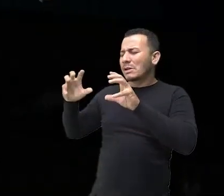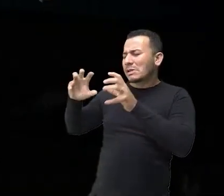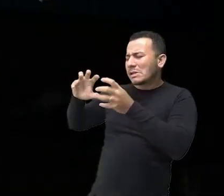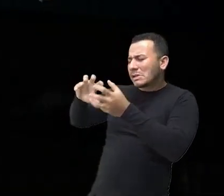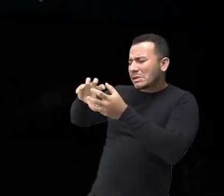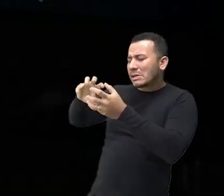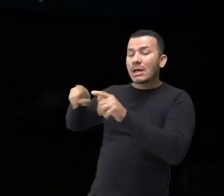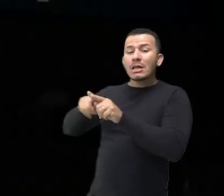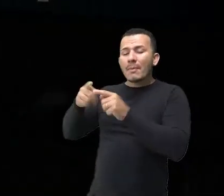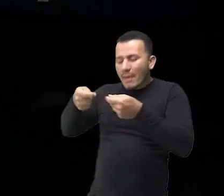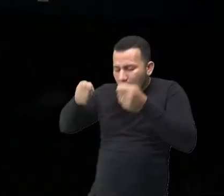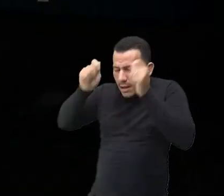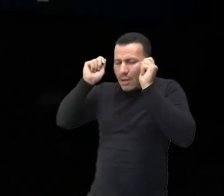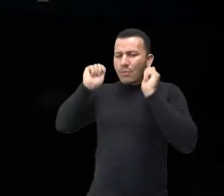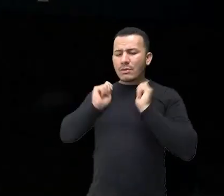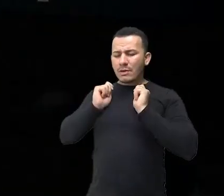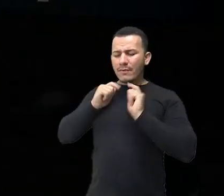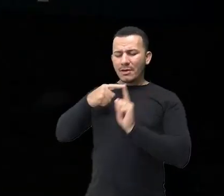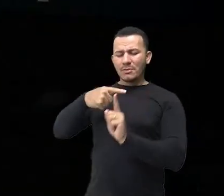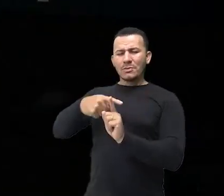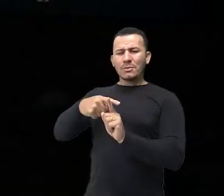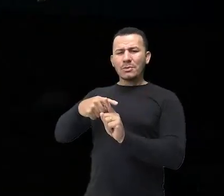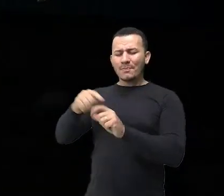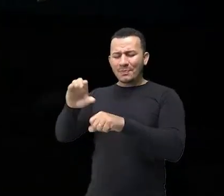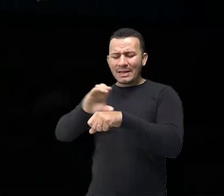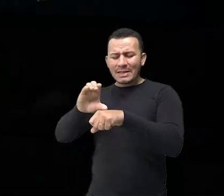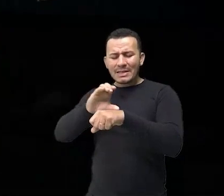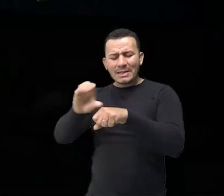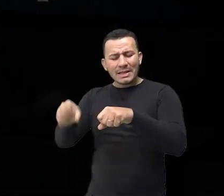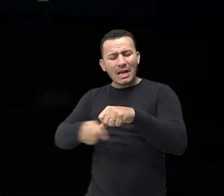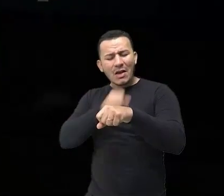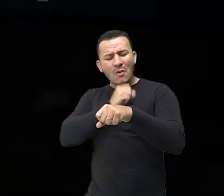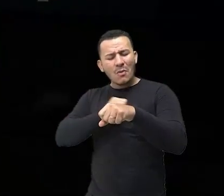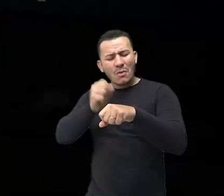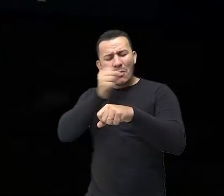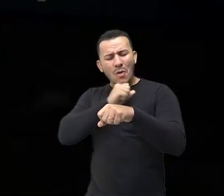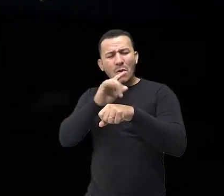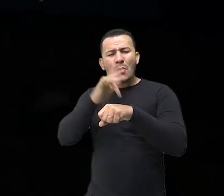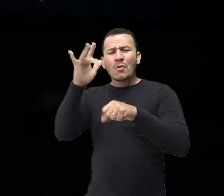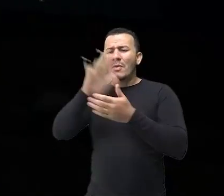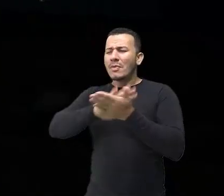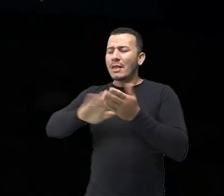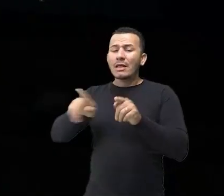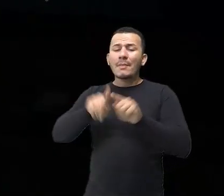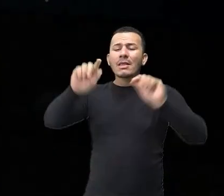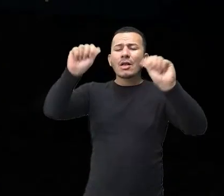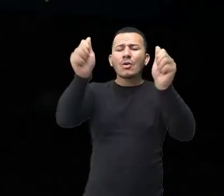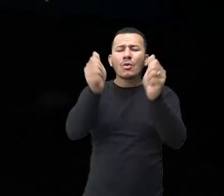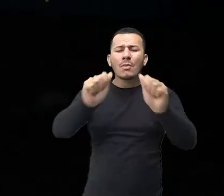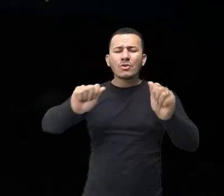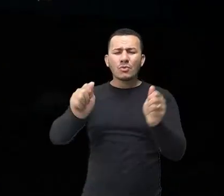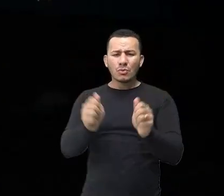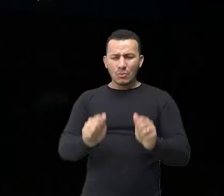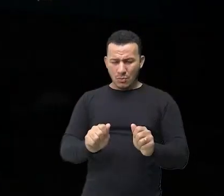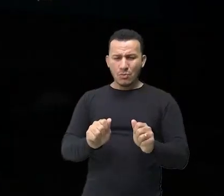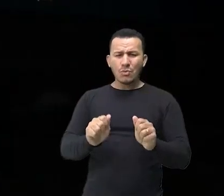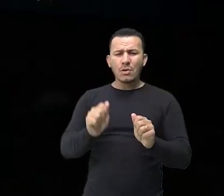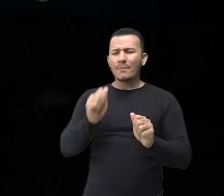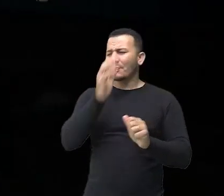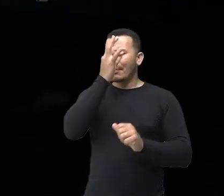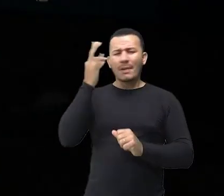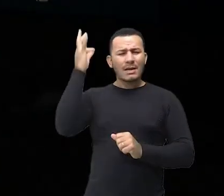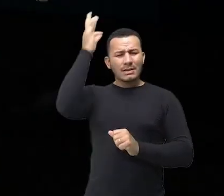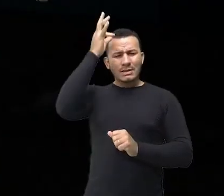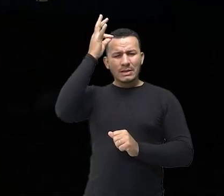crucifixo acinzentado, sem brilho, uma santa cuja cabeça